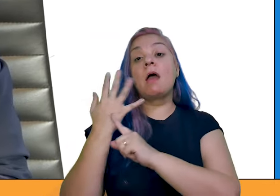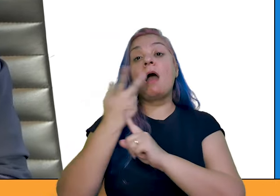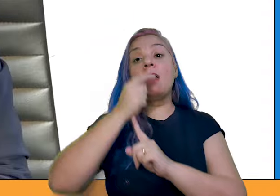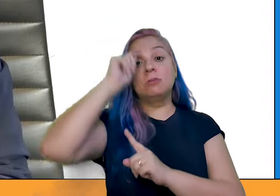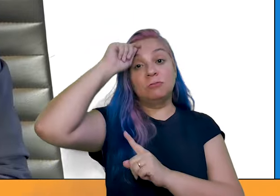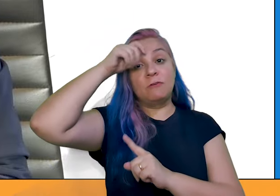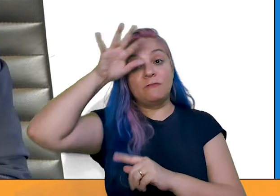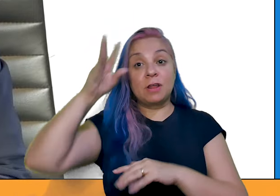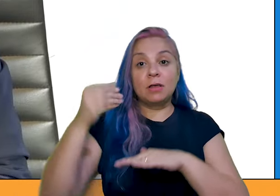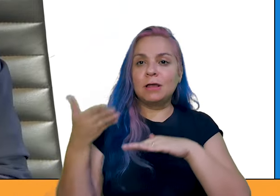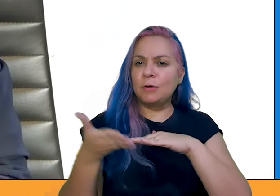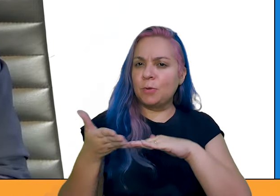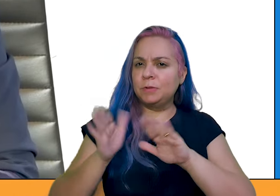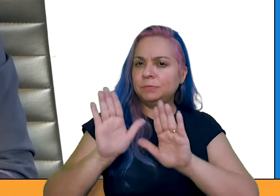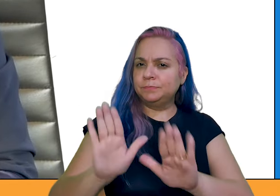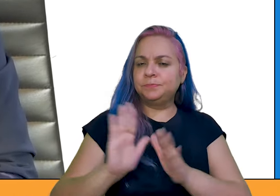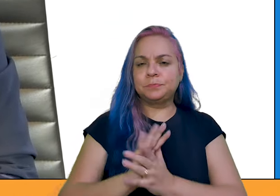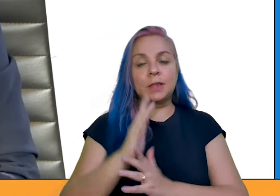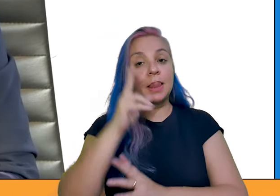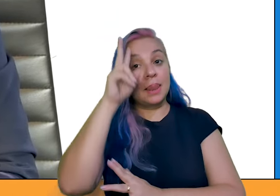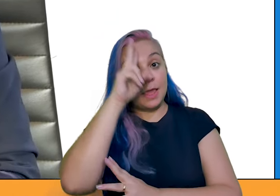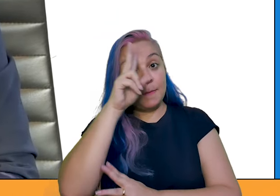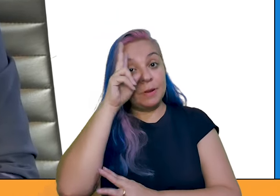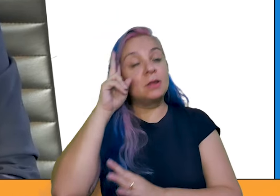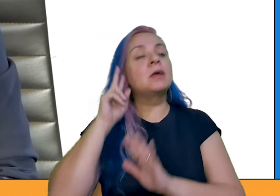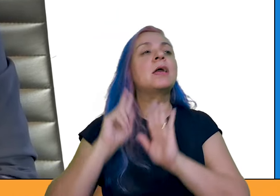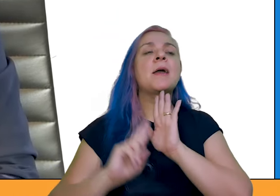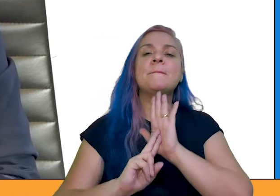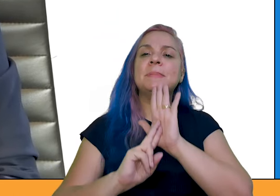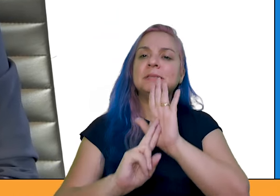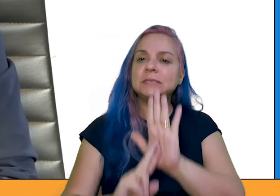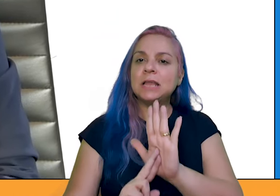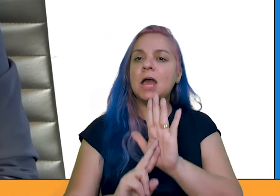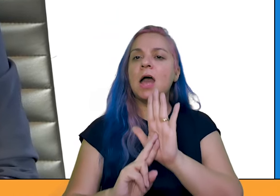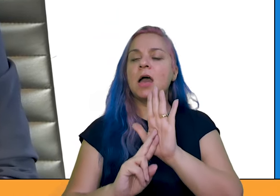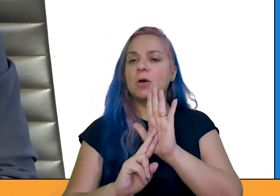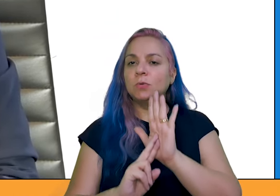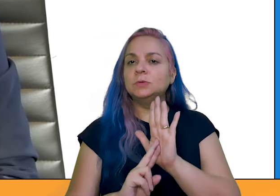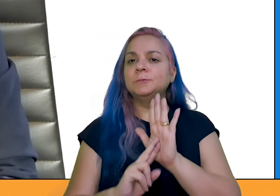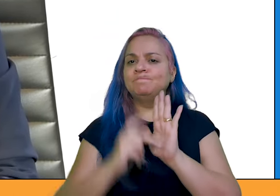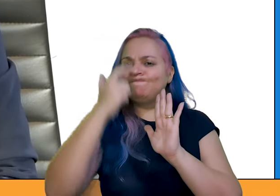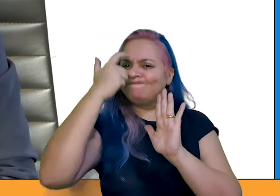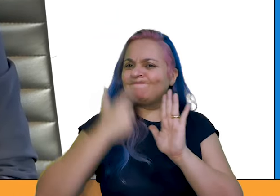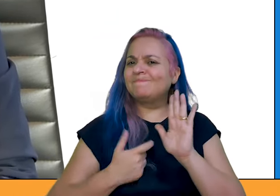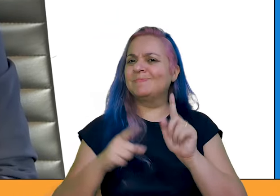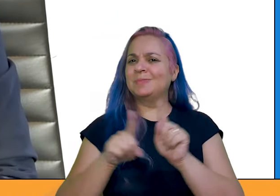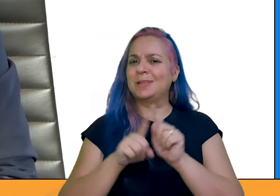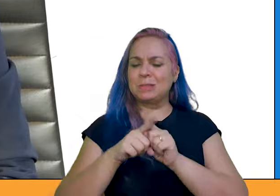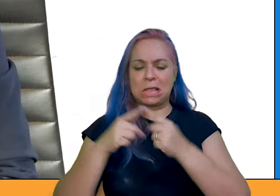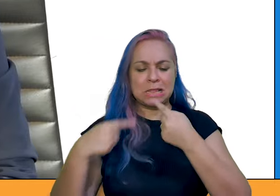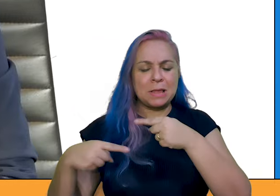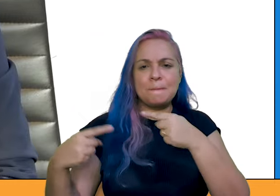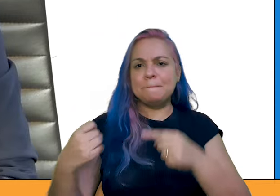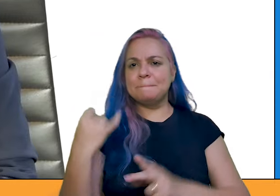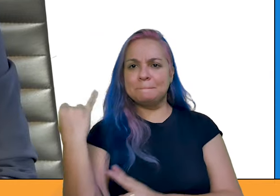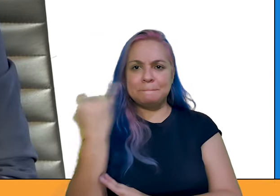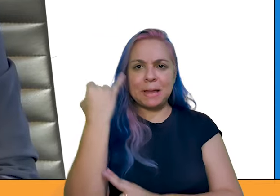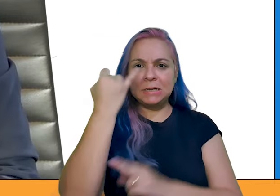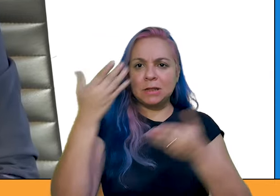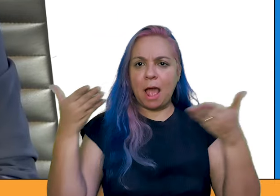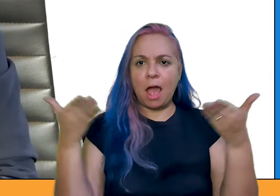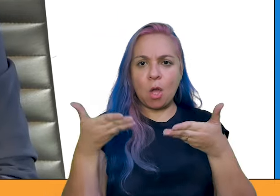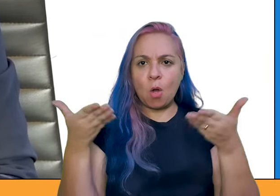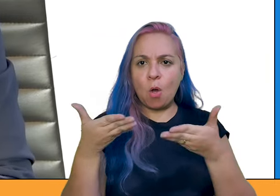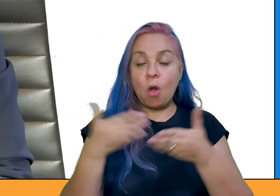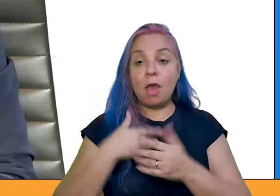arte africana contemporânea. Pois bem, lembrando que representação e representatividade é um dos debates mais